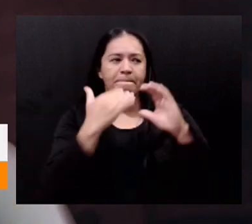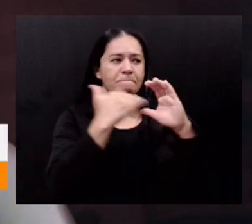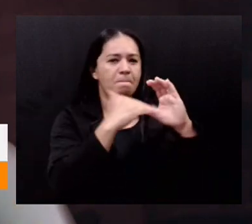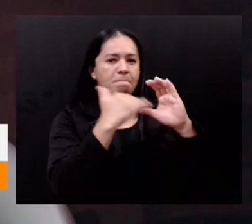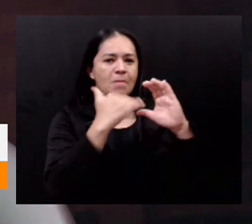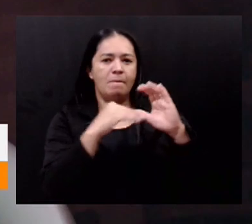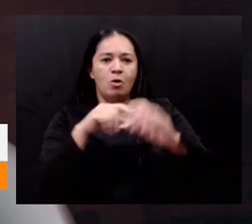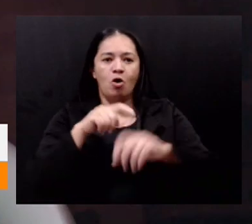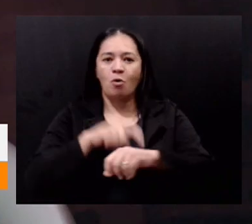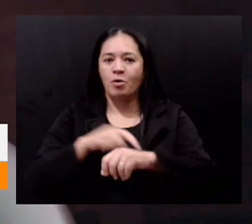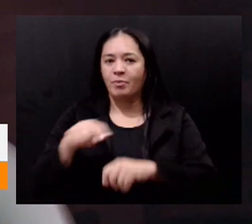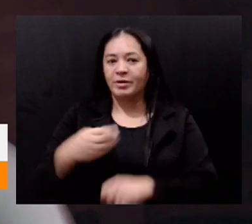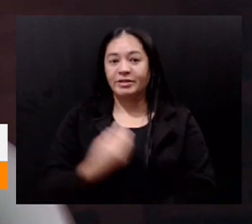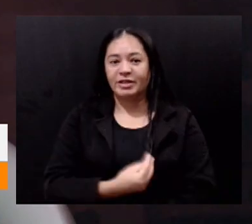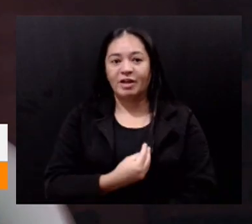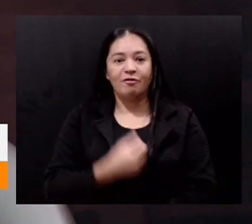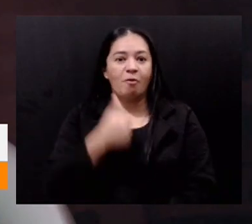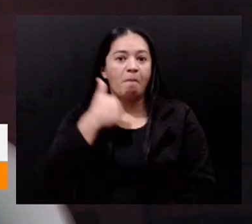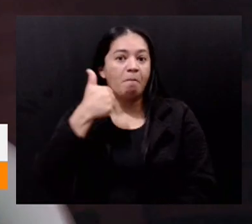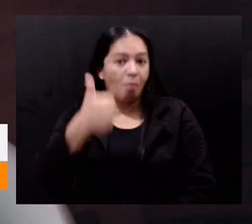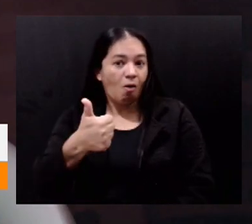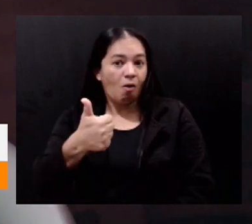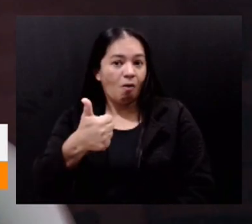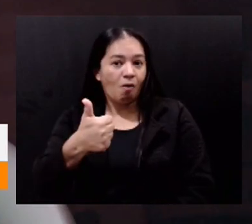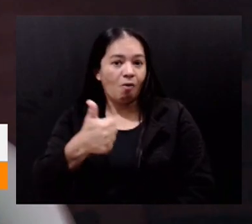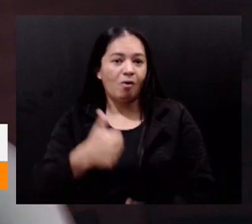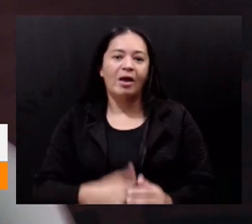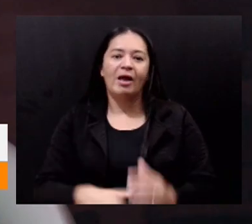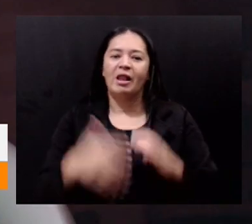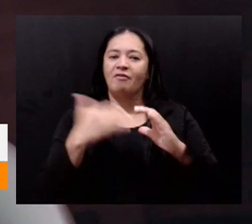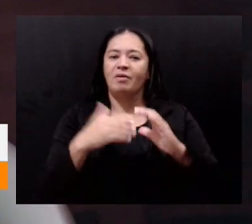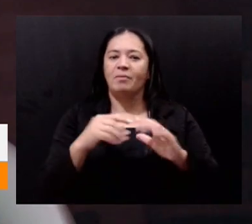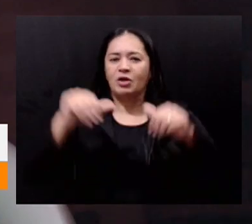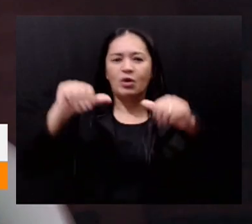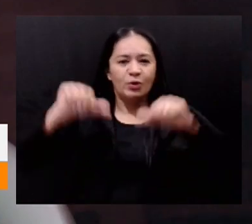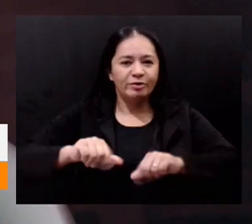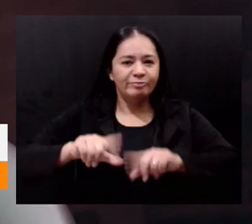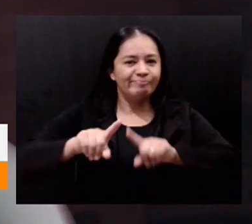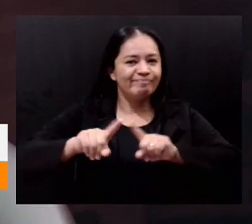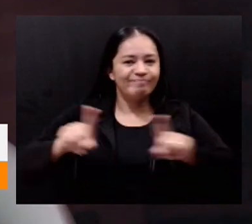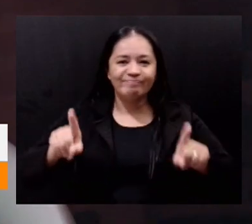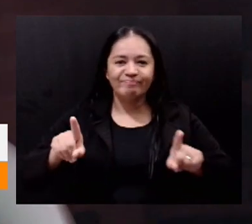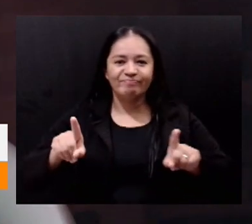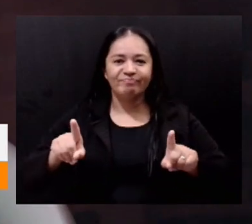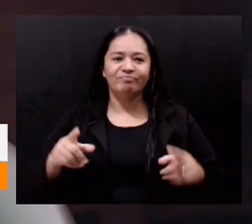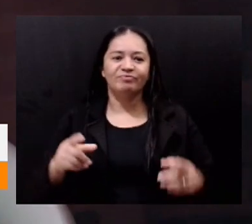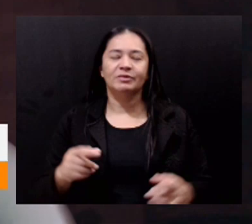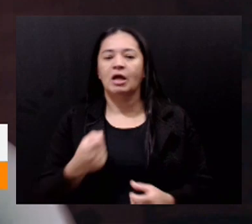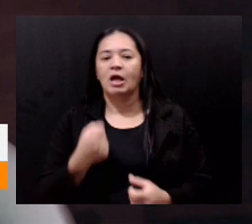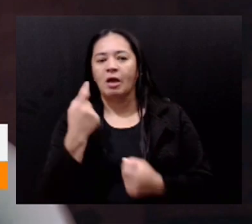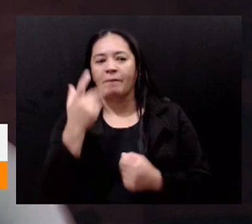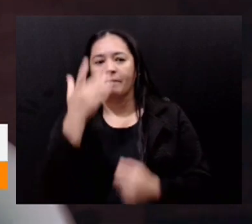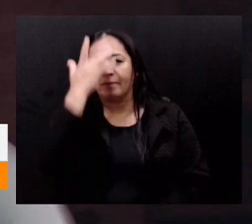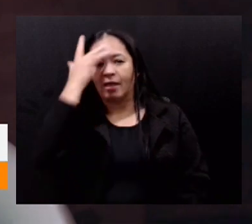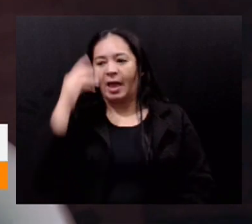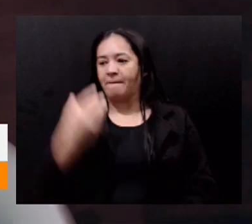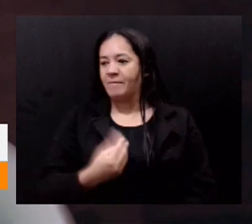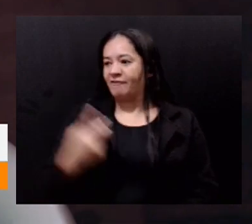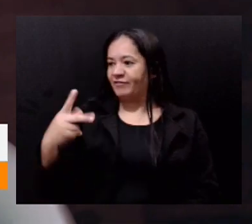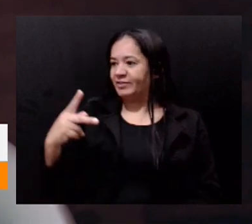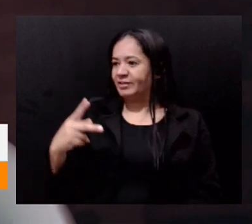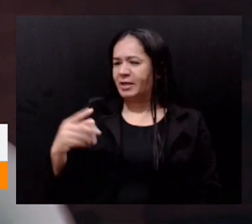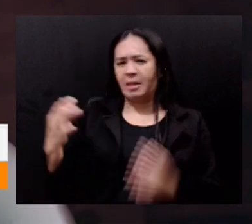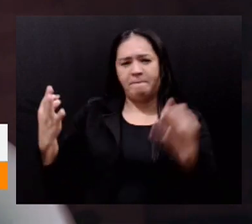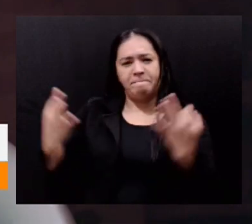bom. Ela não Claro, vai postar sempre. o ruim, Aham, ruim. entende? Então, assim, muita gente chega e fala assim: "Ah, mas a vida daquela pessoa é tão perfeita". E